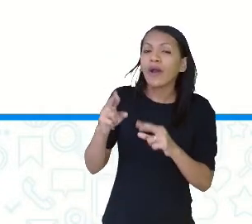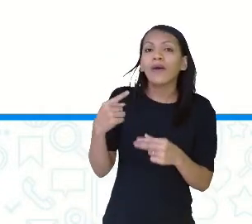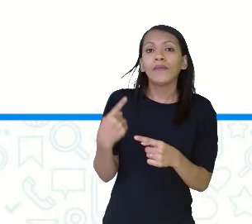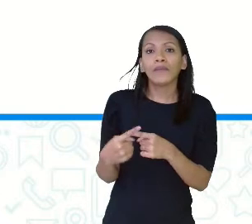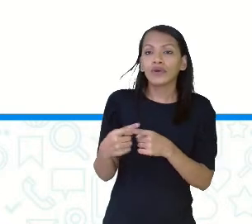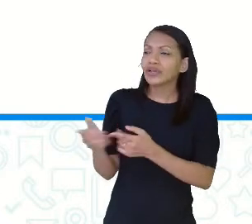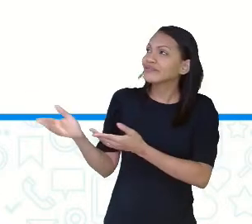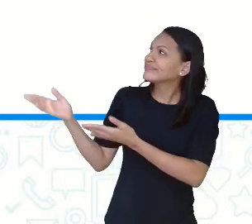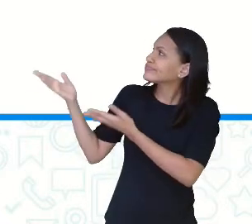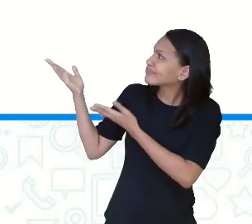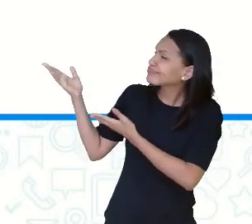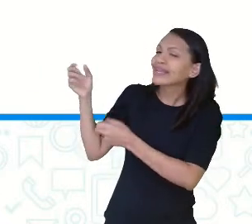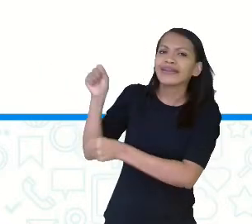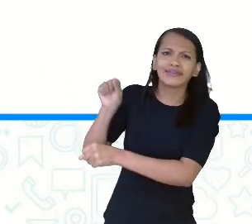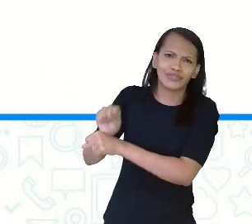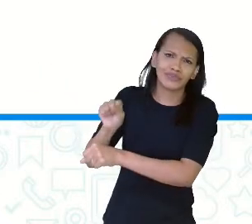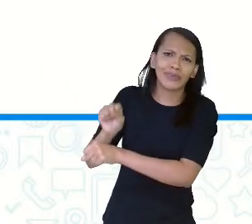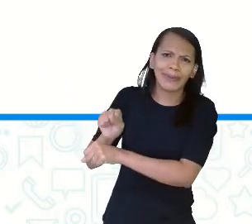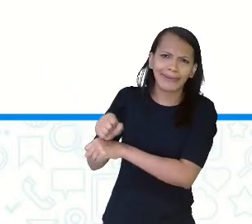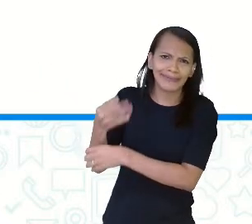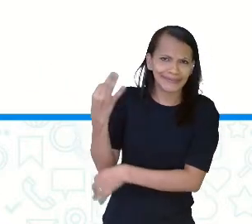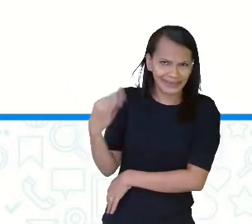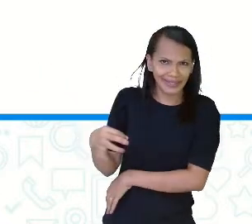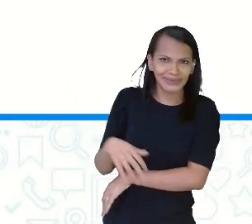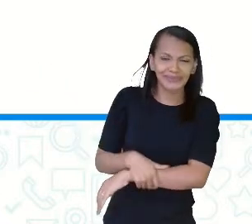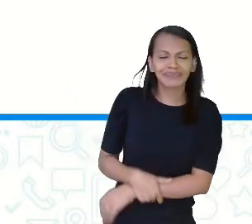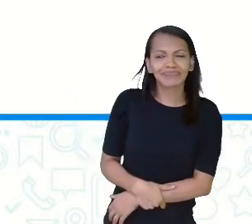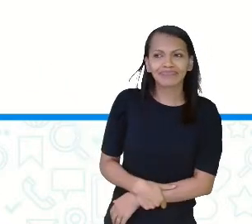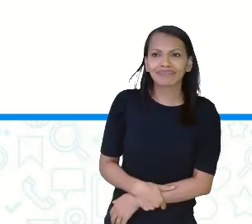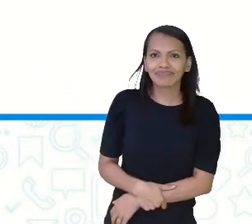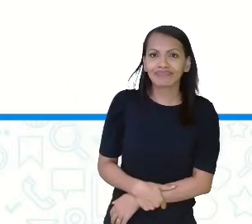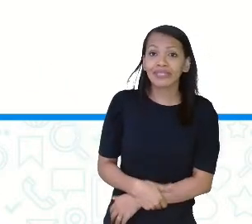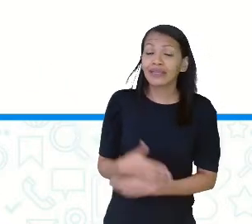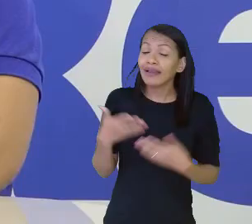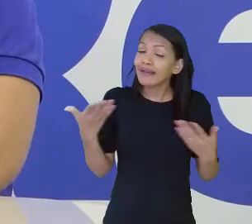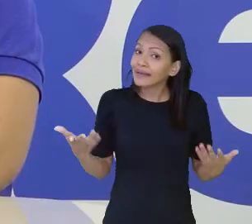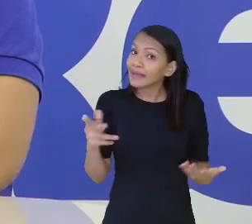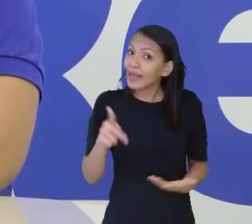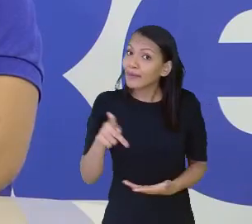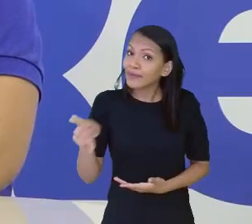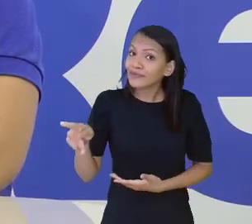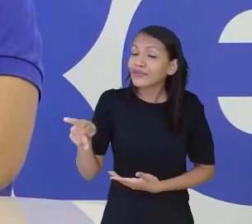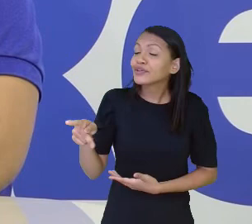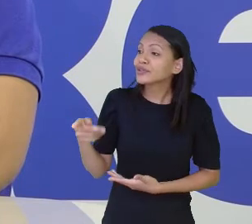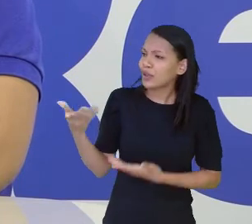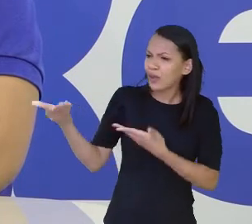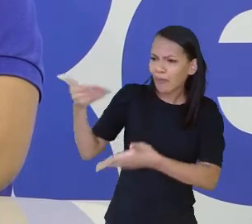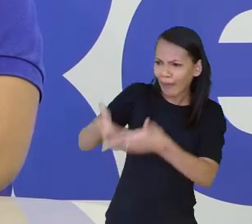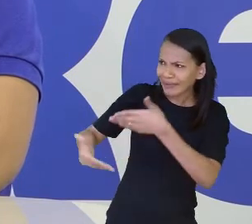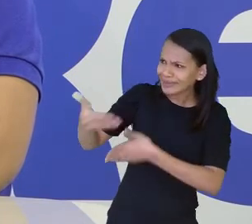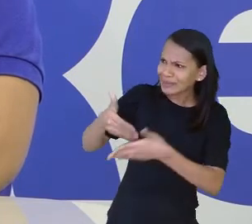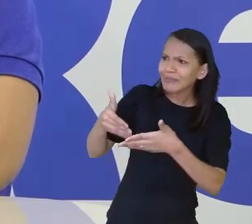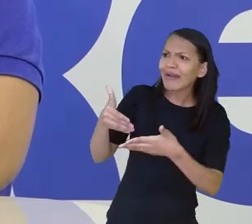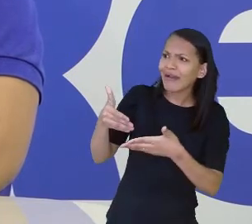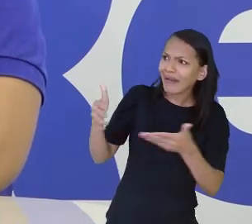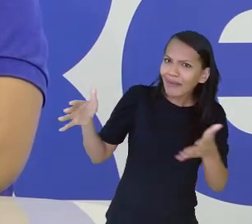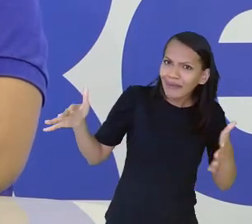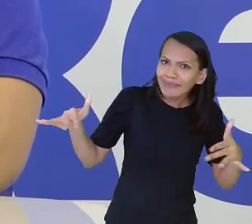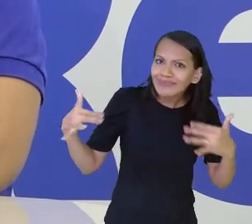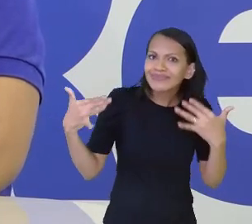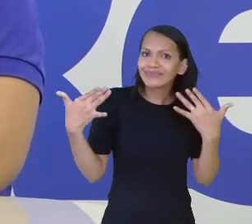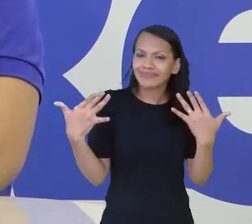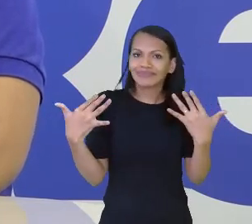aqui esperando, certo? E aí, professora, eles estão interagindo? Estão sim. Estão atentos à aula? O